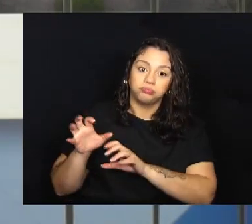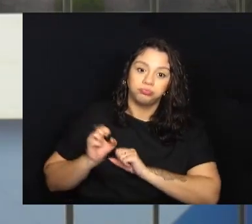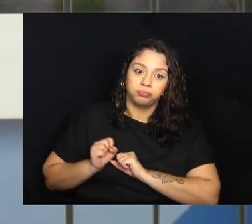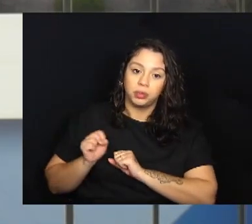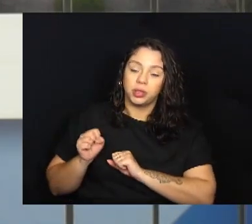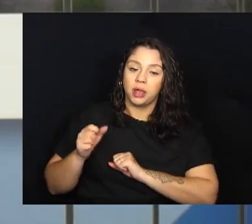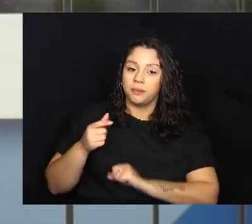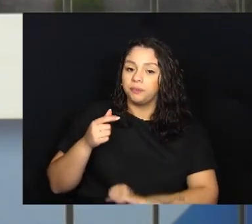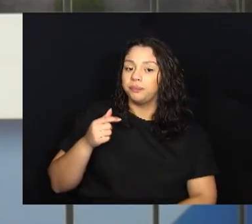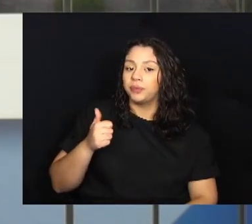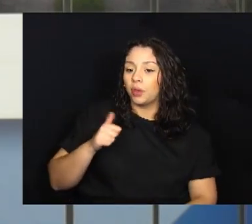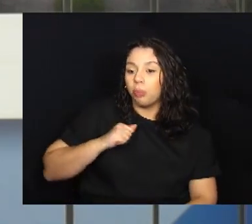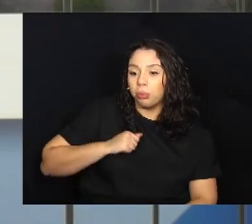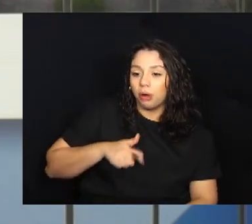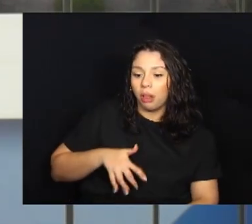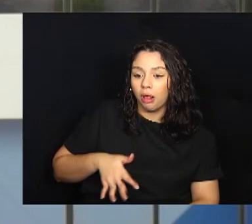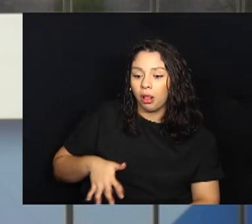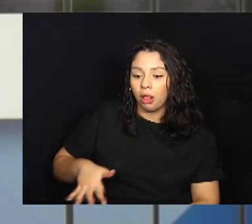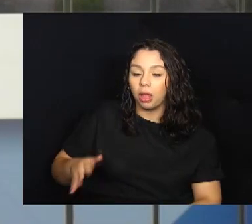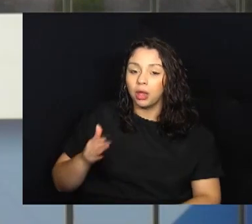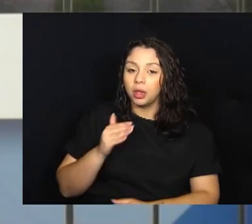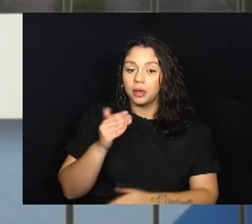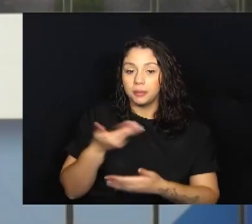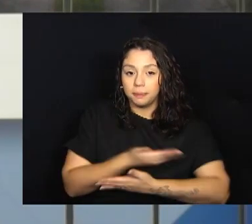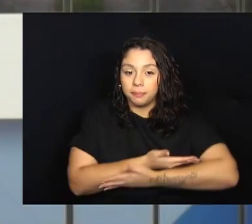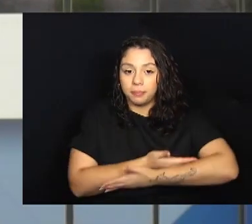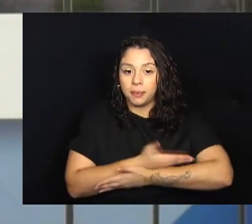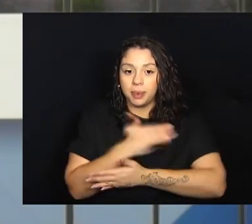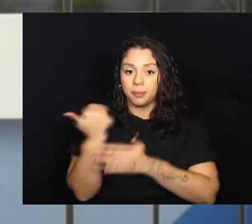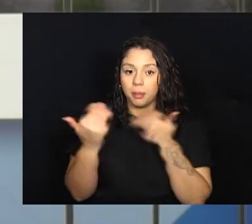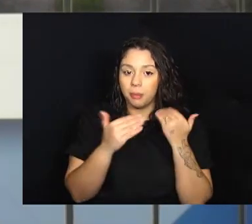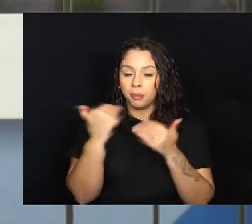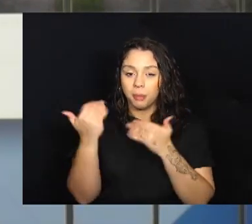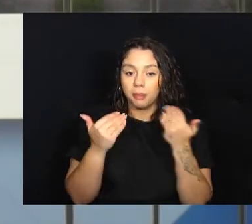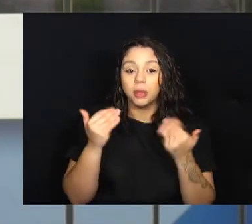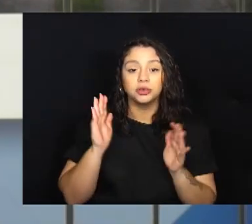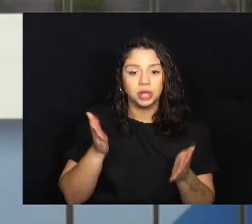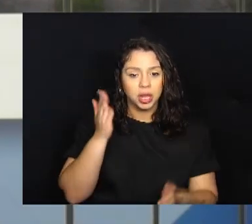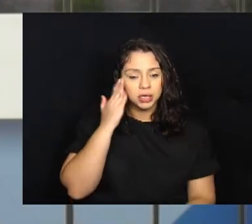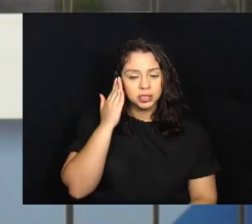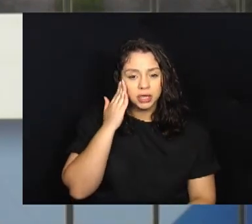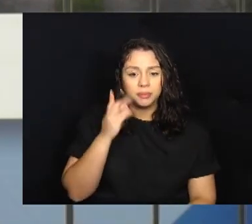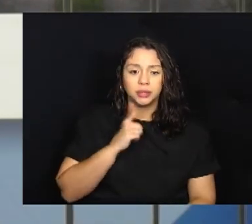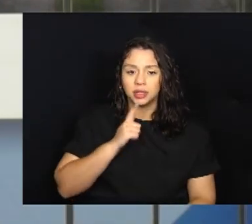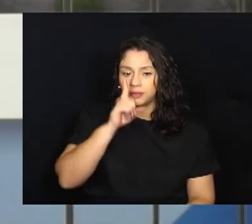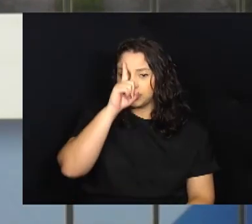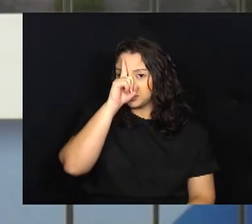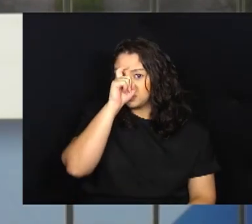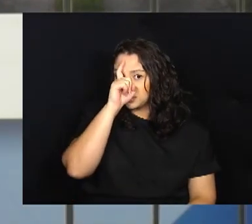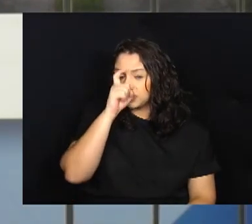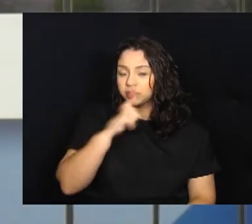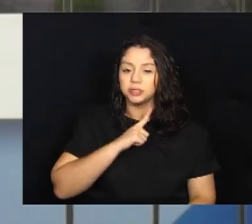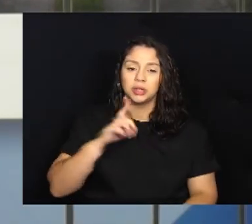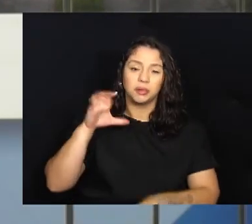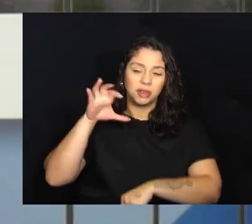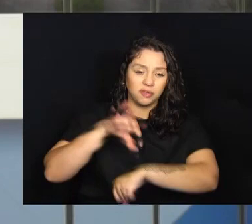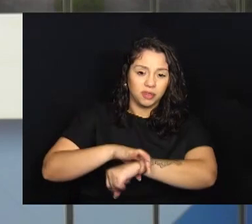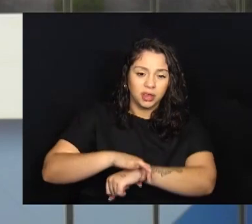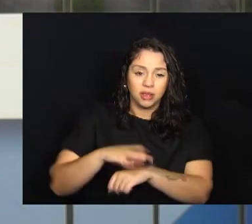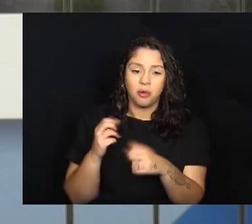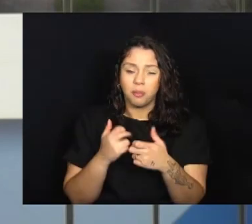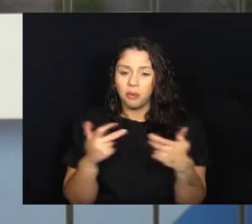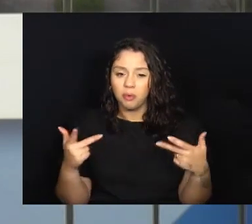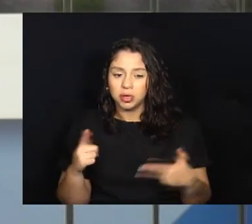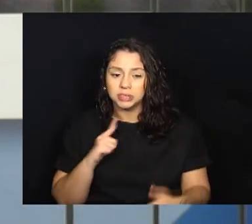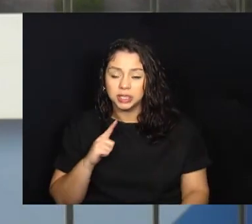diarreia, que matou os bebês. Então, toda vez, a gente sabe, todo mundo sabe, né, que quando você vai para o hospital, a chance de ter uma infecção, de uma